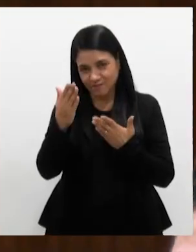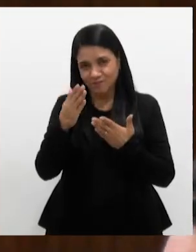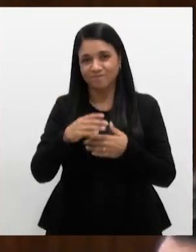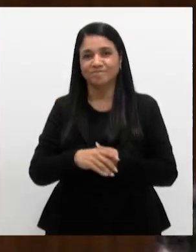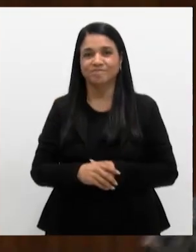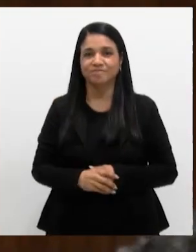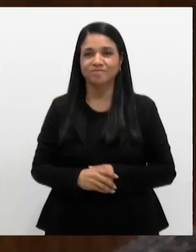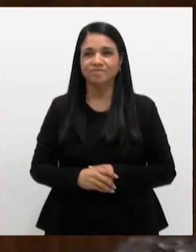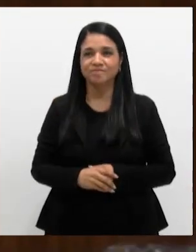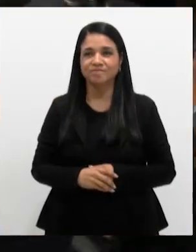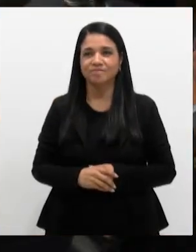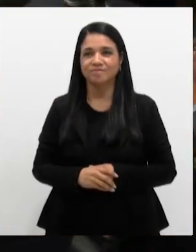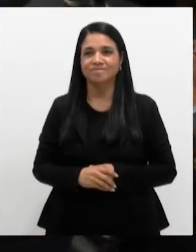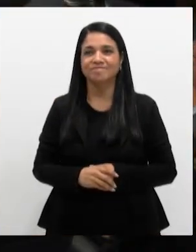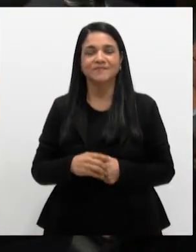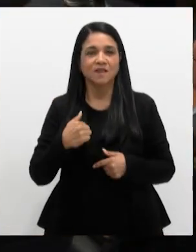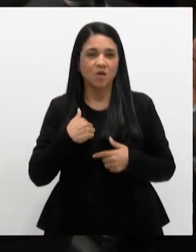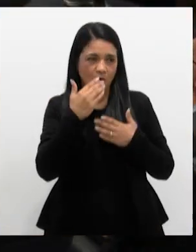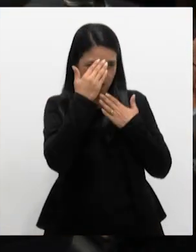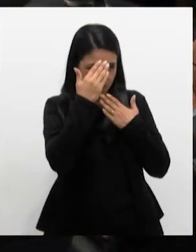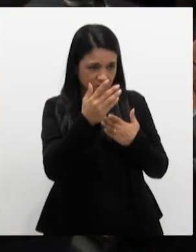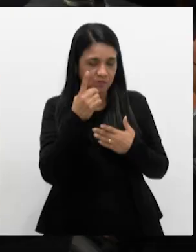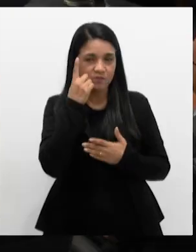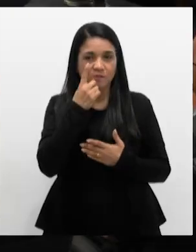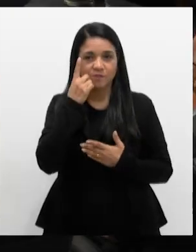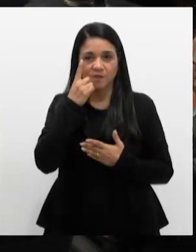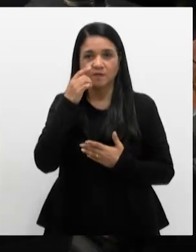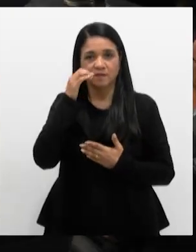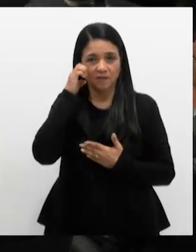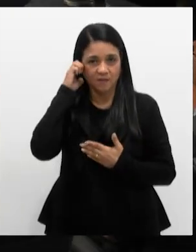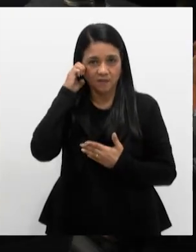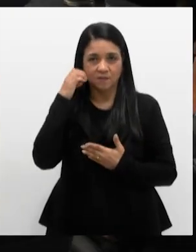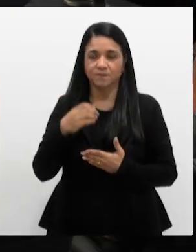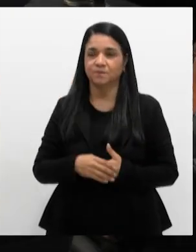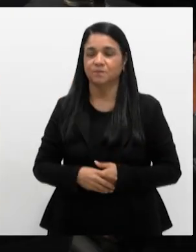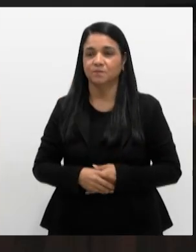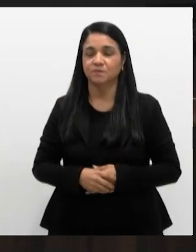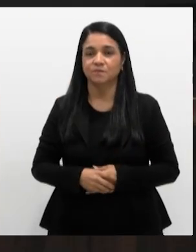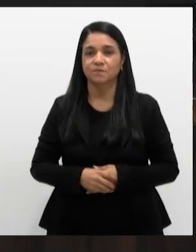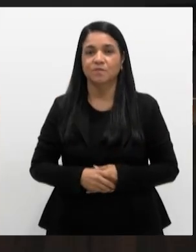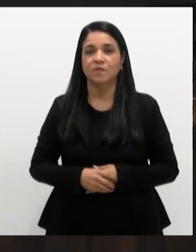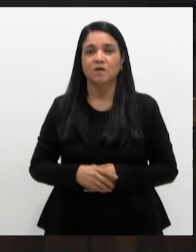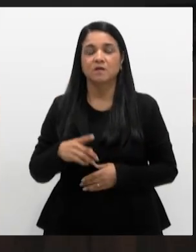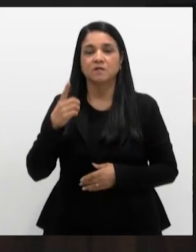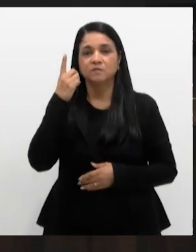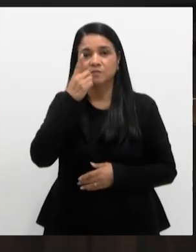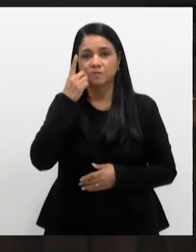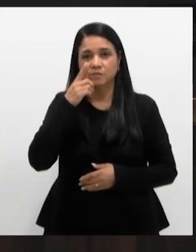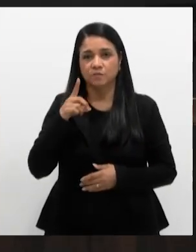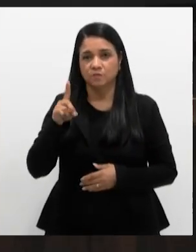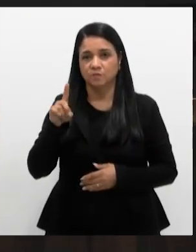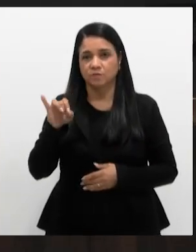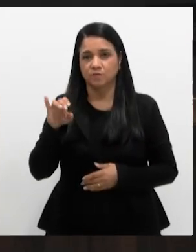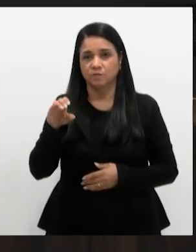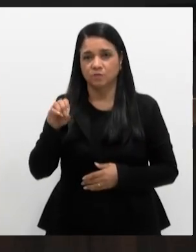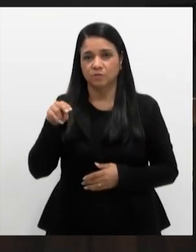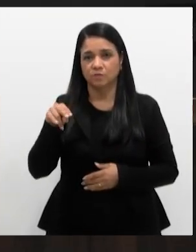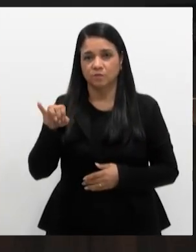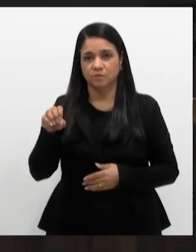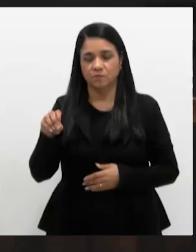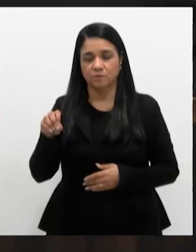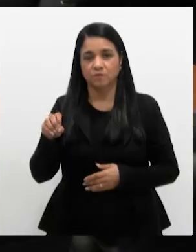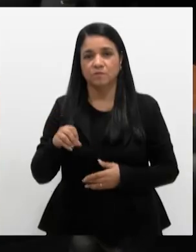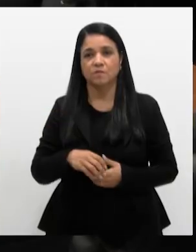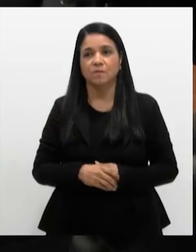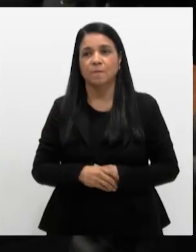imensamente. Eu que agradeço, deputada Érica. Tá, obrigada, presidente. Deputado Dionísio, coautoria. Deputado professor Josemar, por